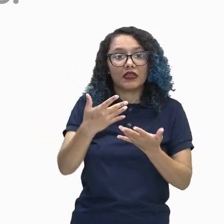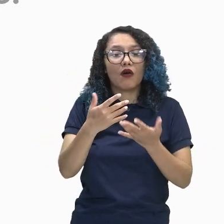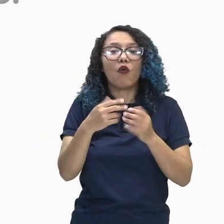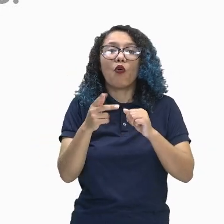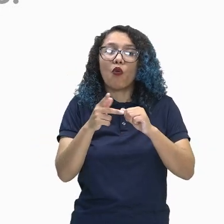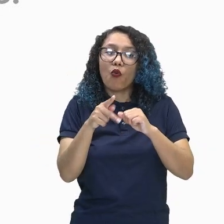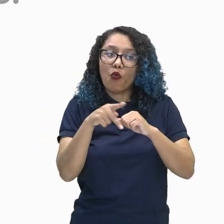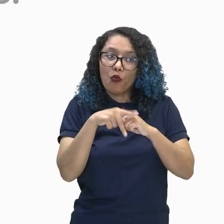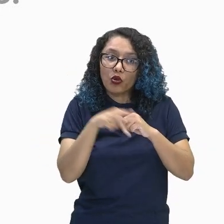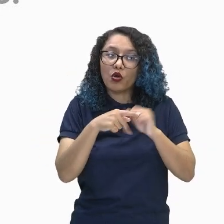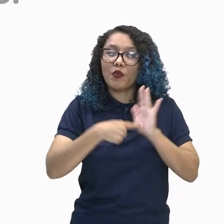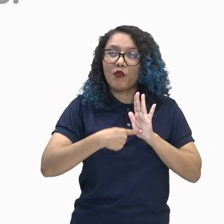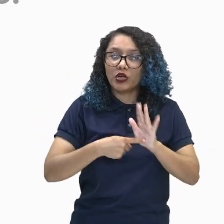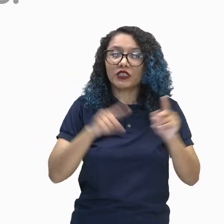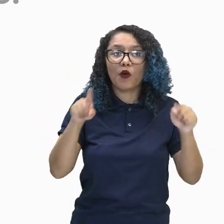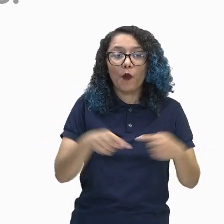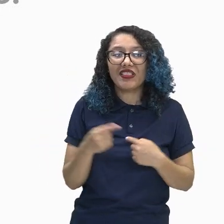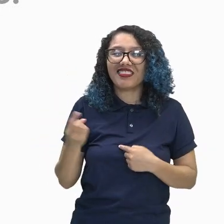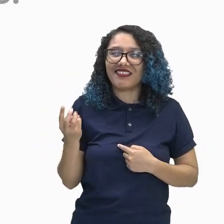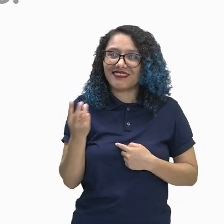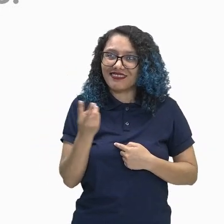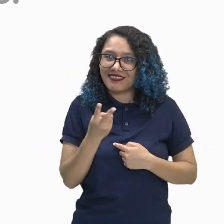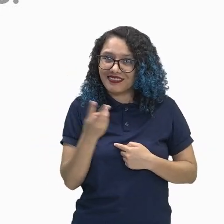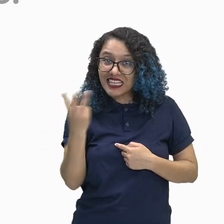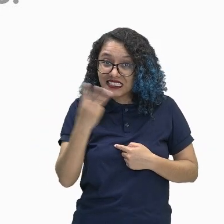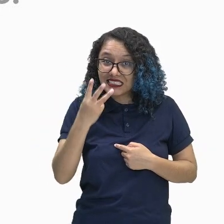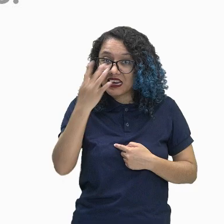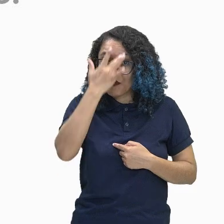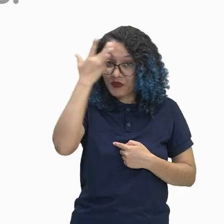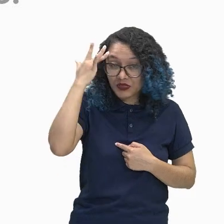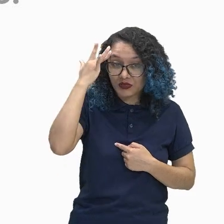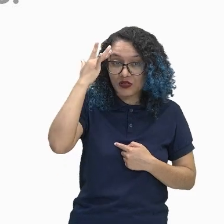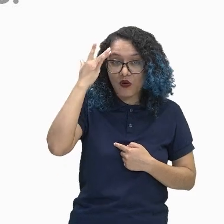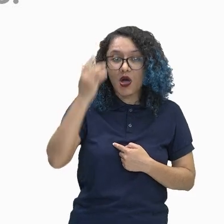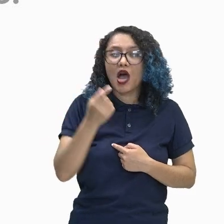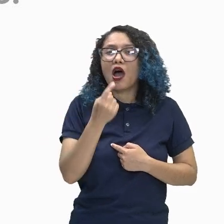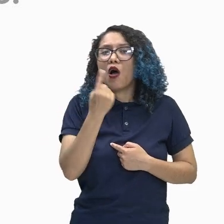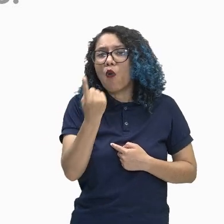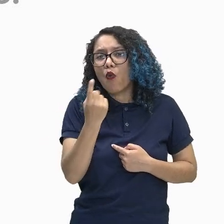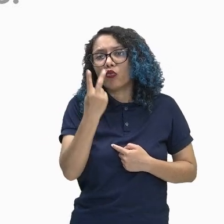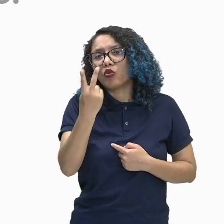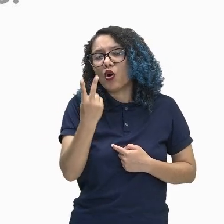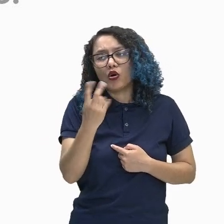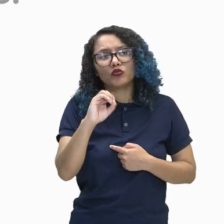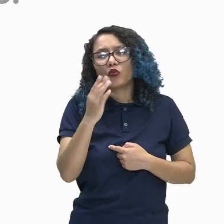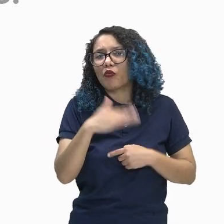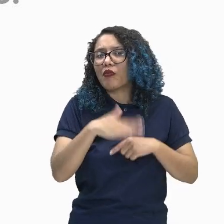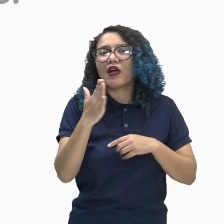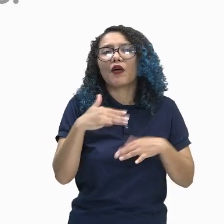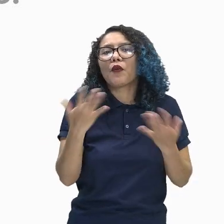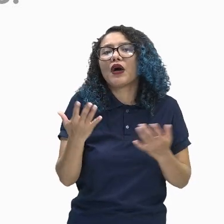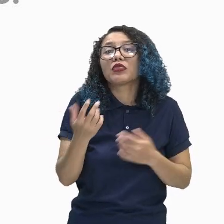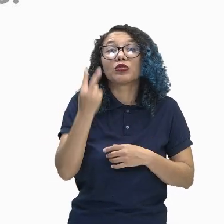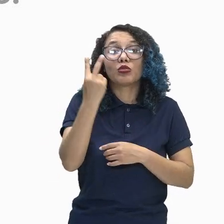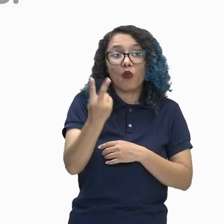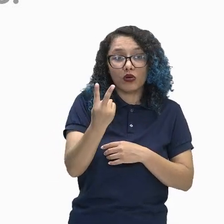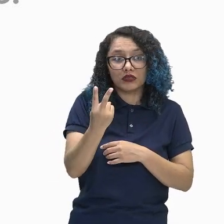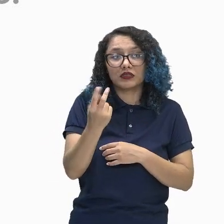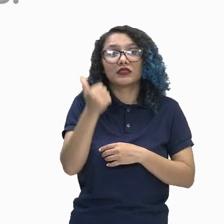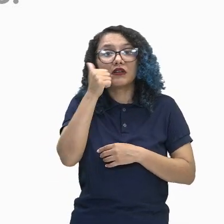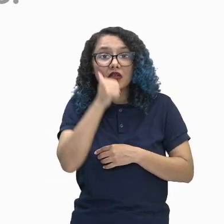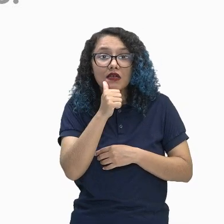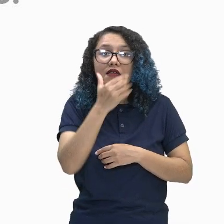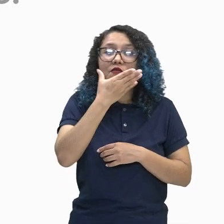é a terceira pessoa. Eu tenho apenas um sujeito ou dois ou mais? Eu tenho dois sujeitos. Eu tenho a Marta e o